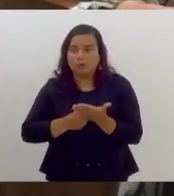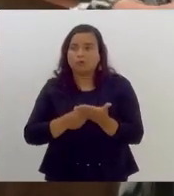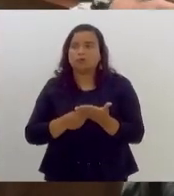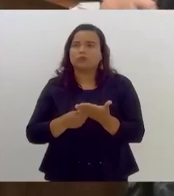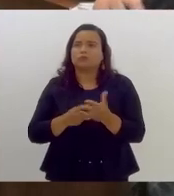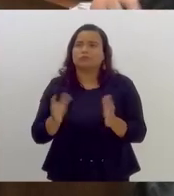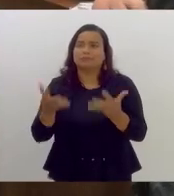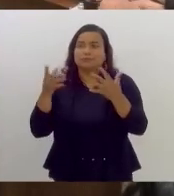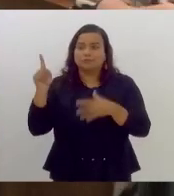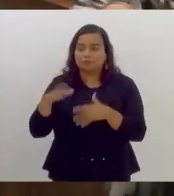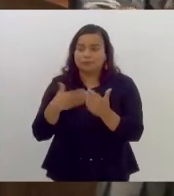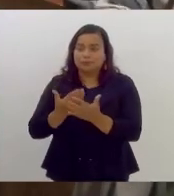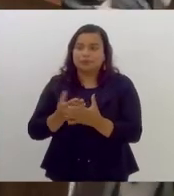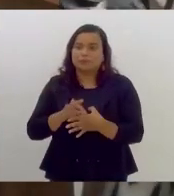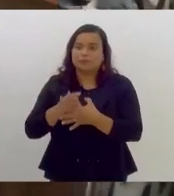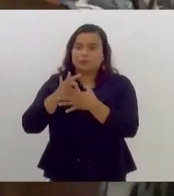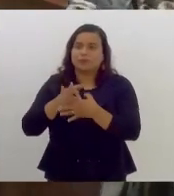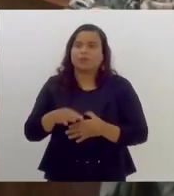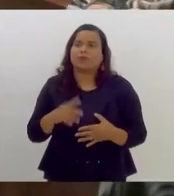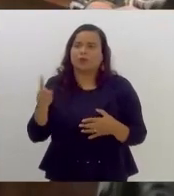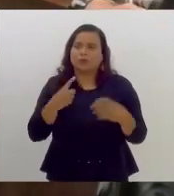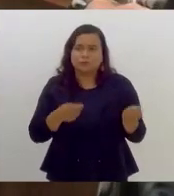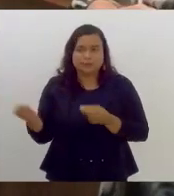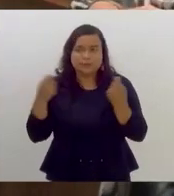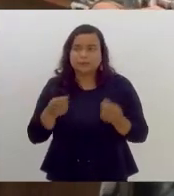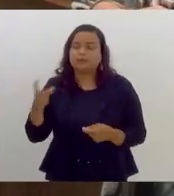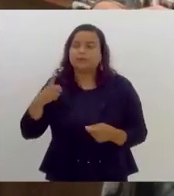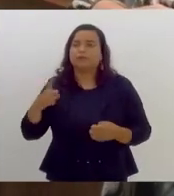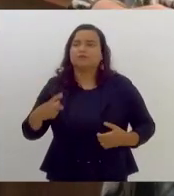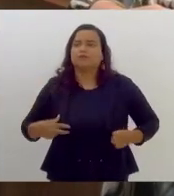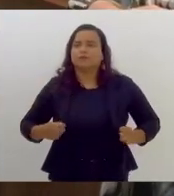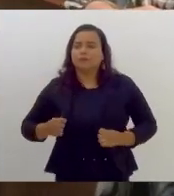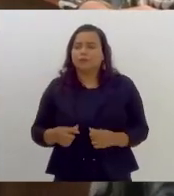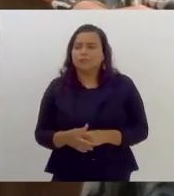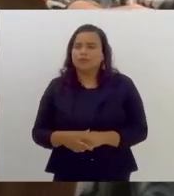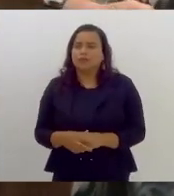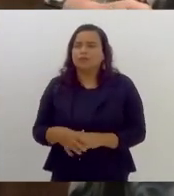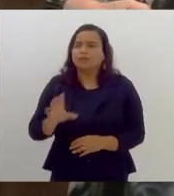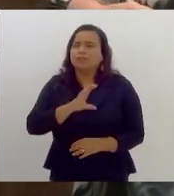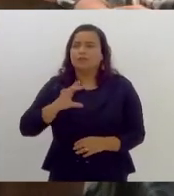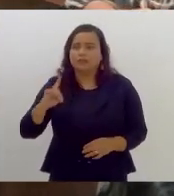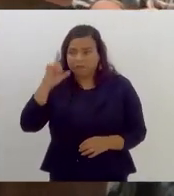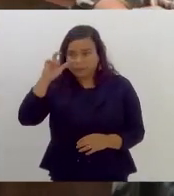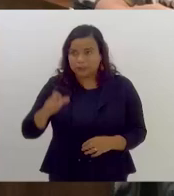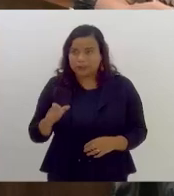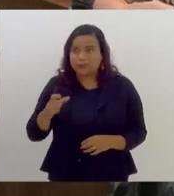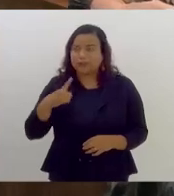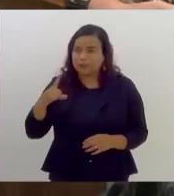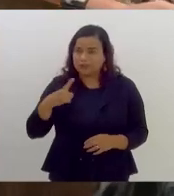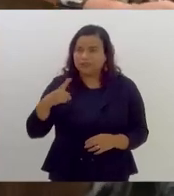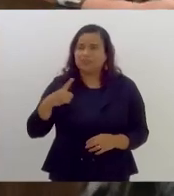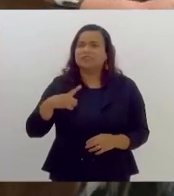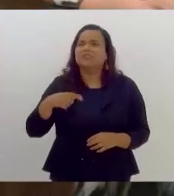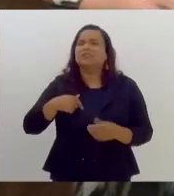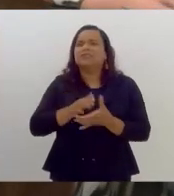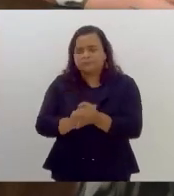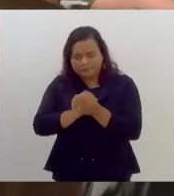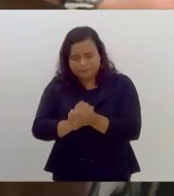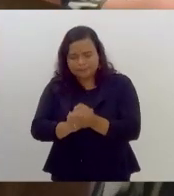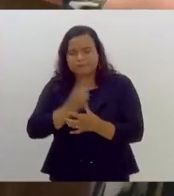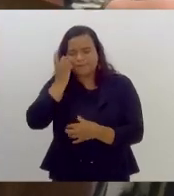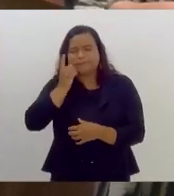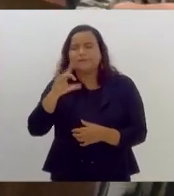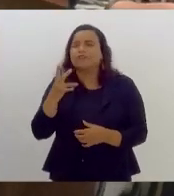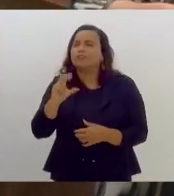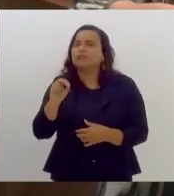no Colégio de Líderes, como frequentemente ocorre, sob a coordenação de Vossa Excelência. Saudar aqui o deputado Chico